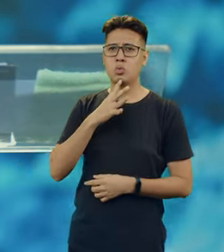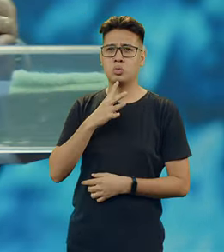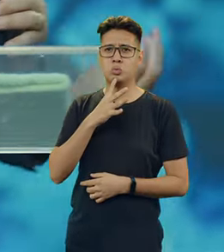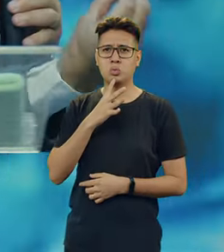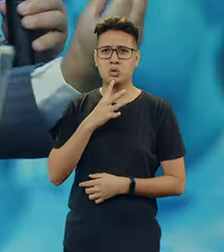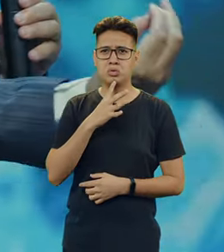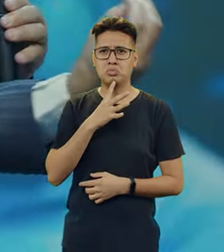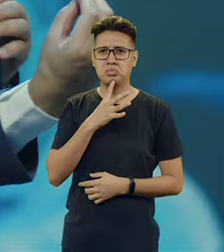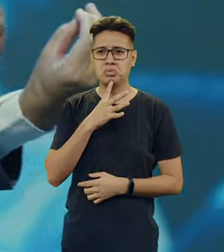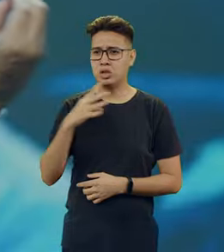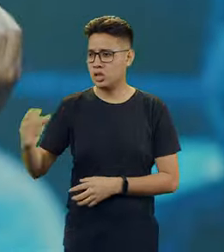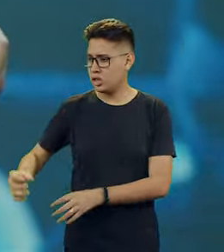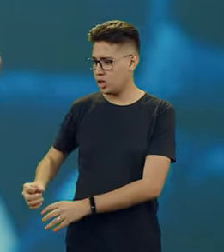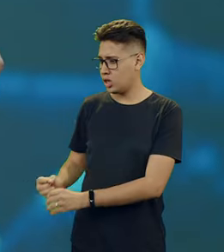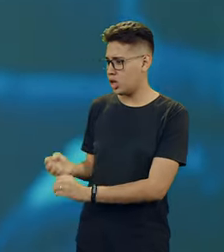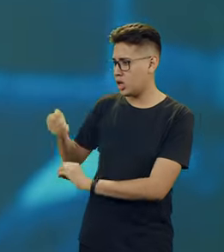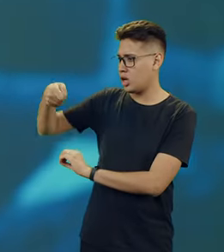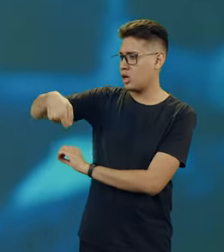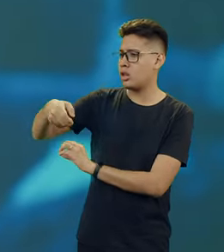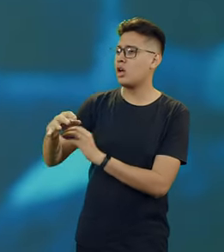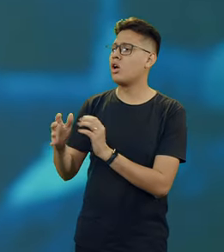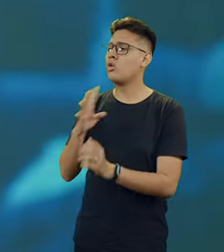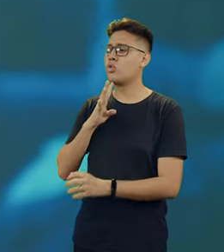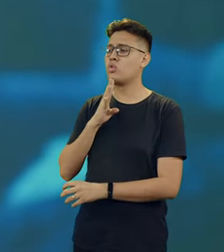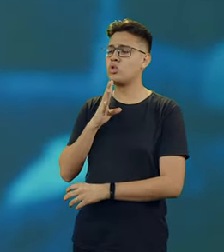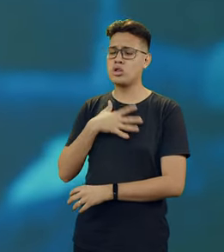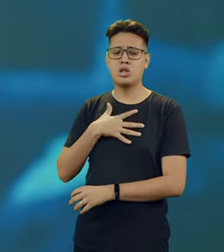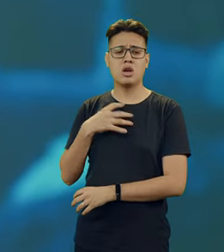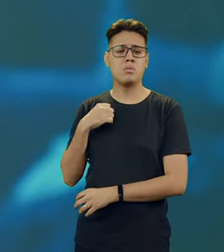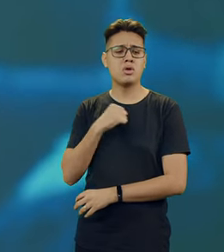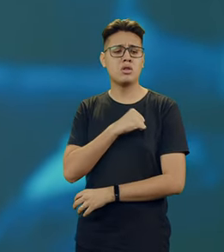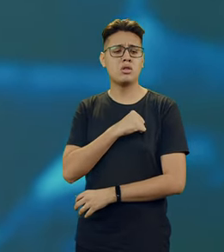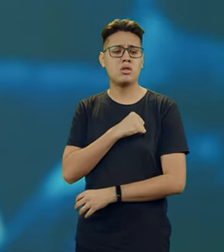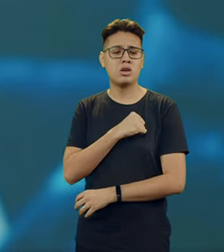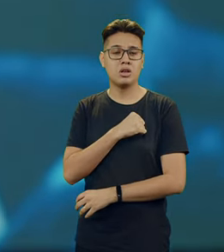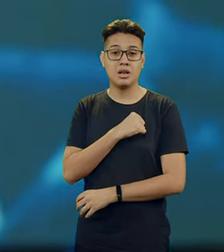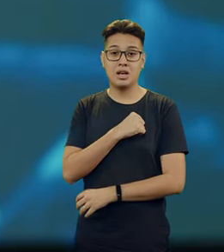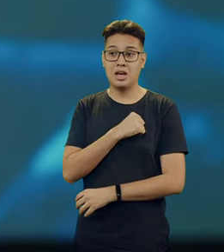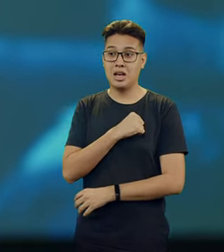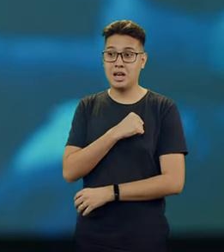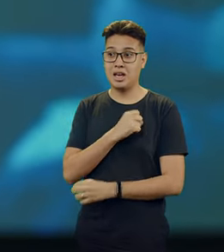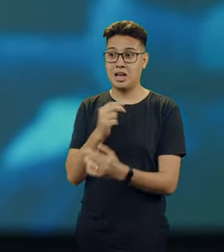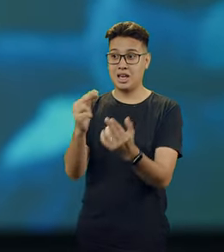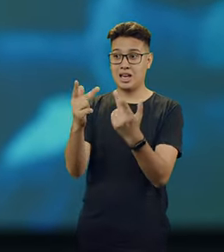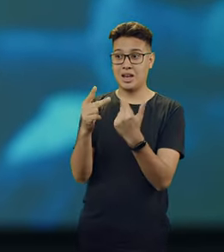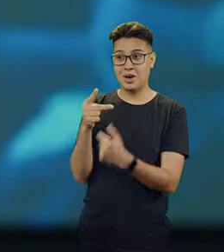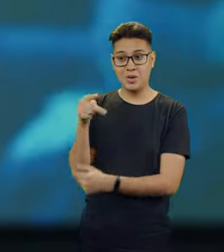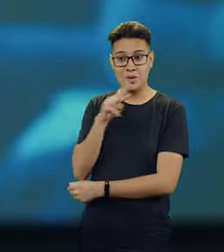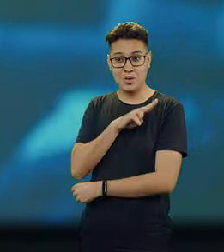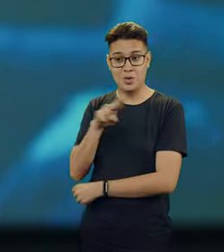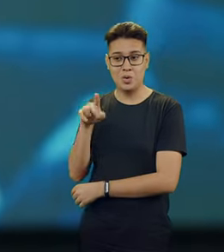E esse cajado, meu sogro, de quem é? Parece que tem até o seu nome gravado aqui.